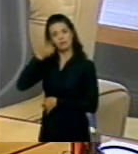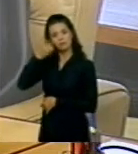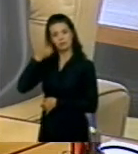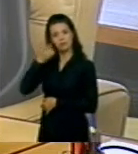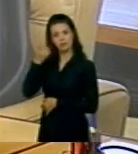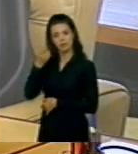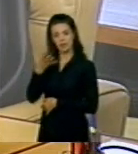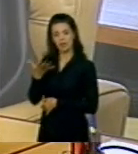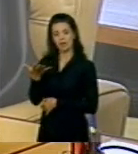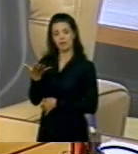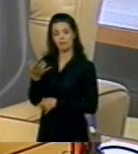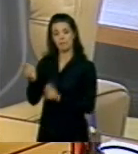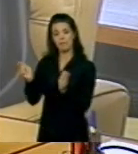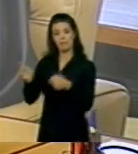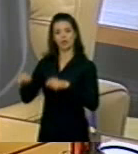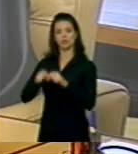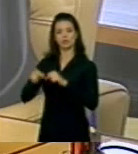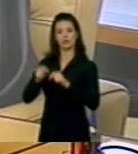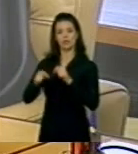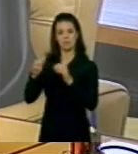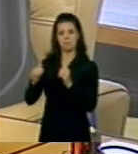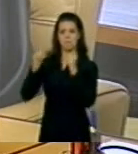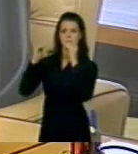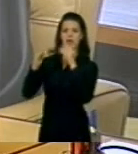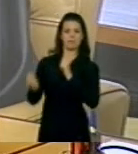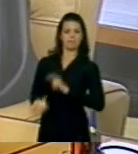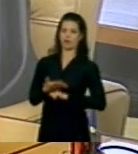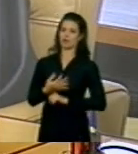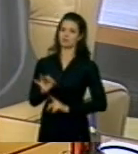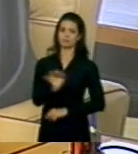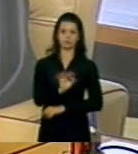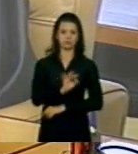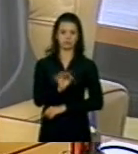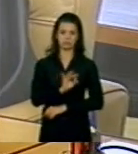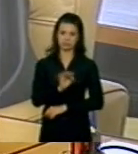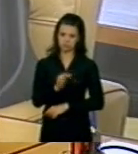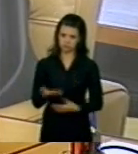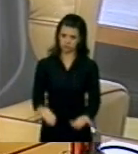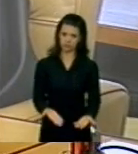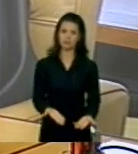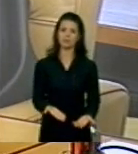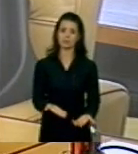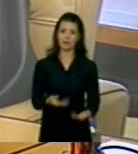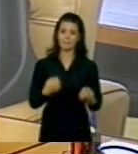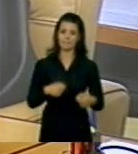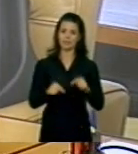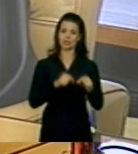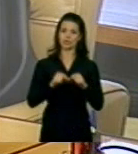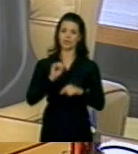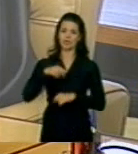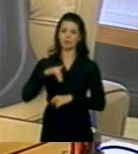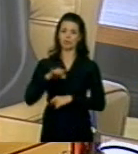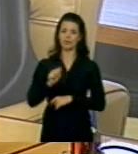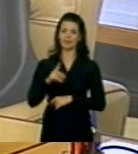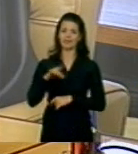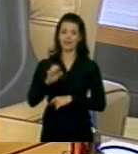seus concorrentes qualquer vantagem de ordem jurídico penal resultante da garantia da imunidade